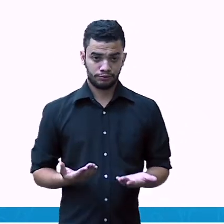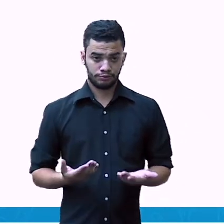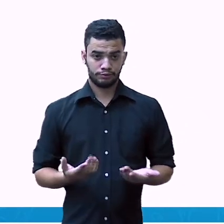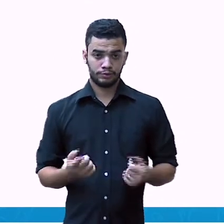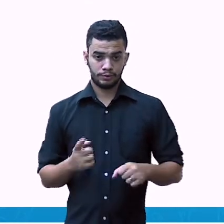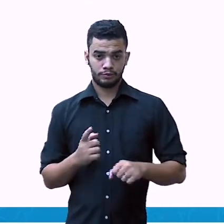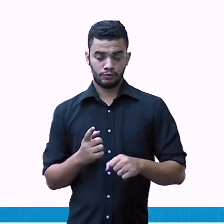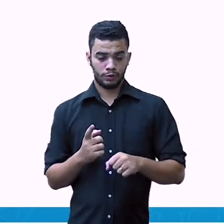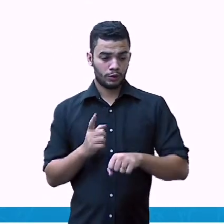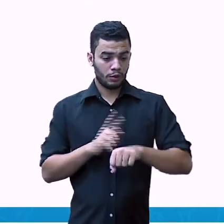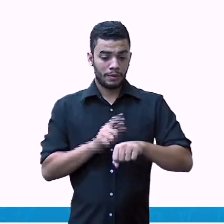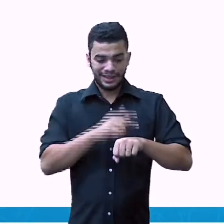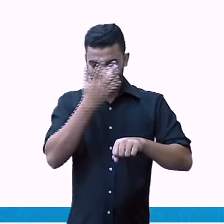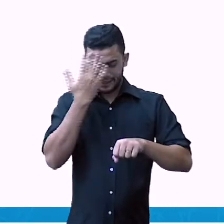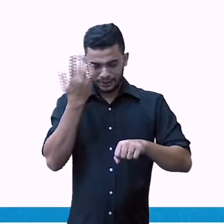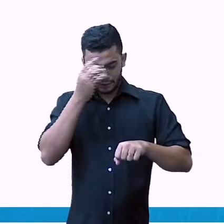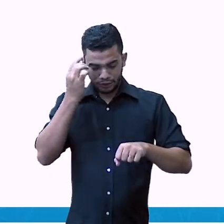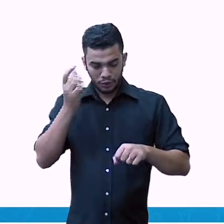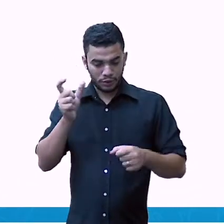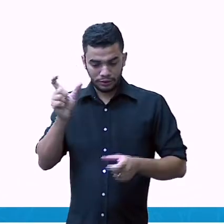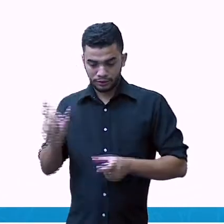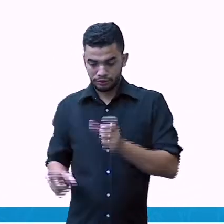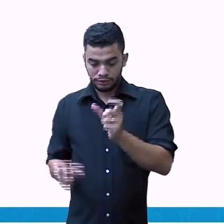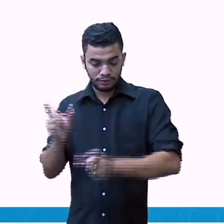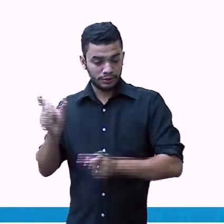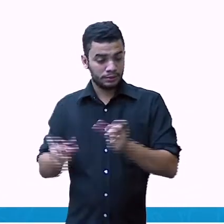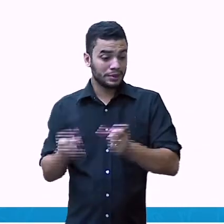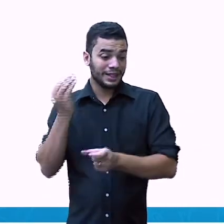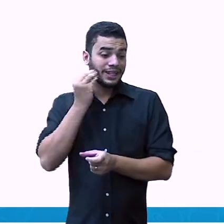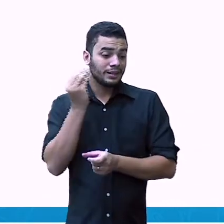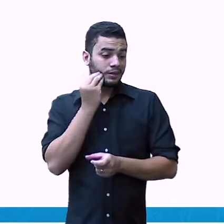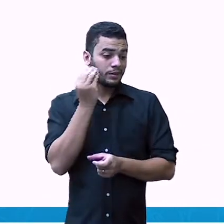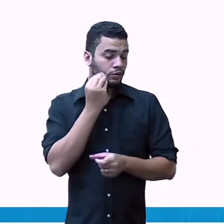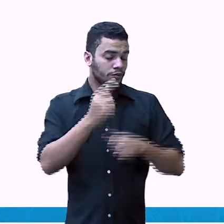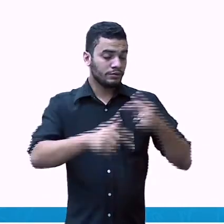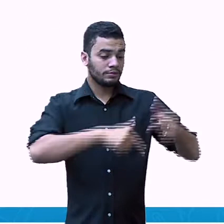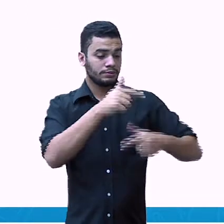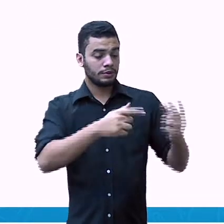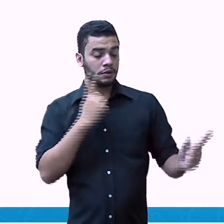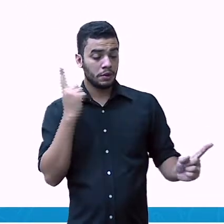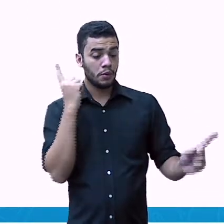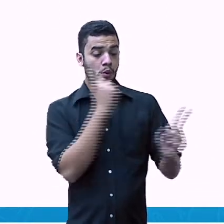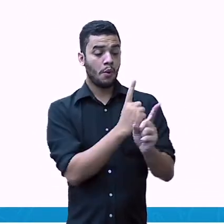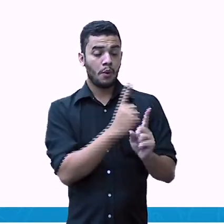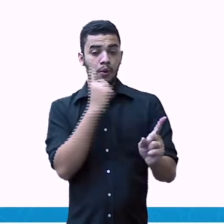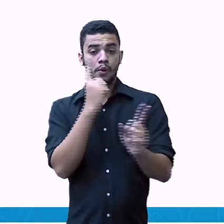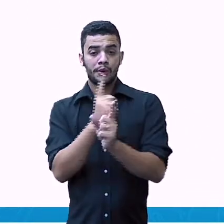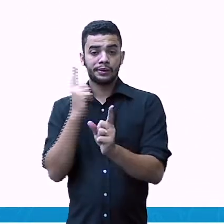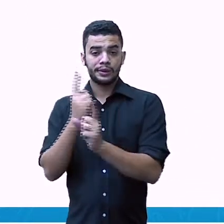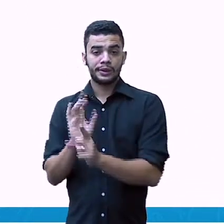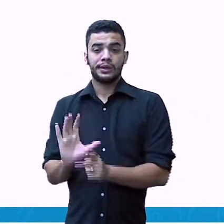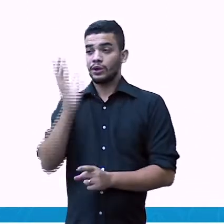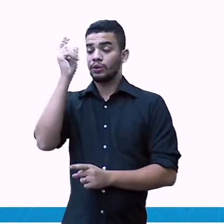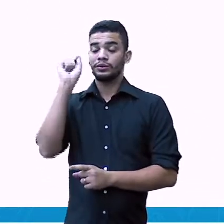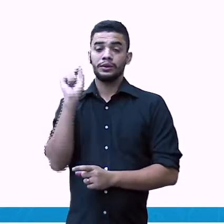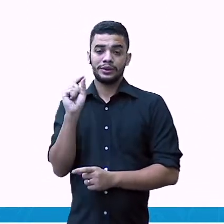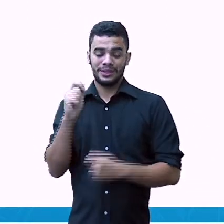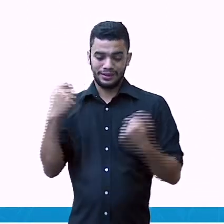encontrar emprego, muitos trabalhadores acabam realizando um trabalho